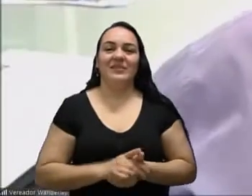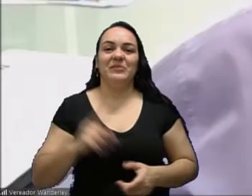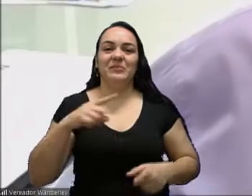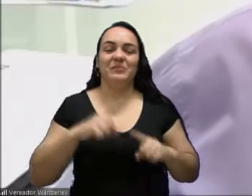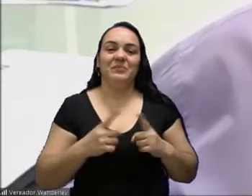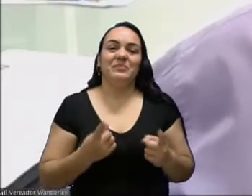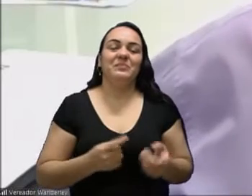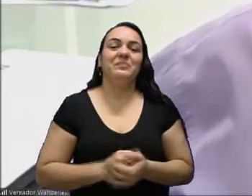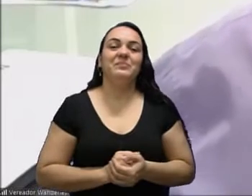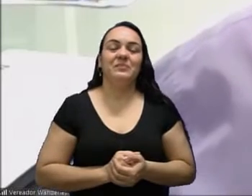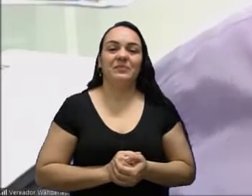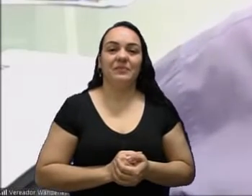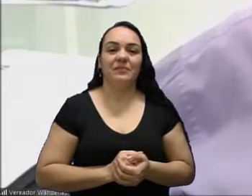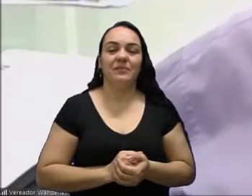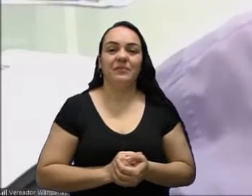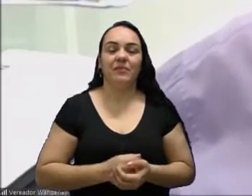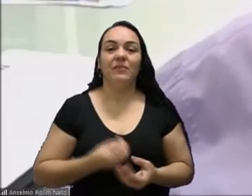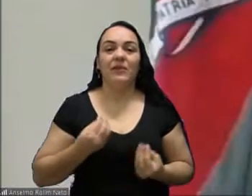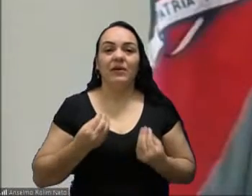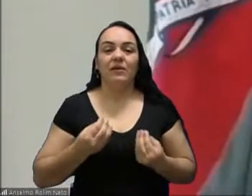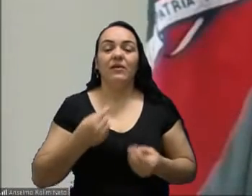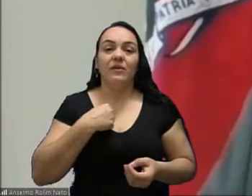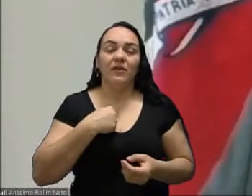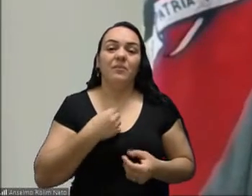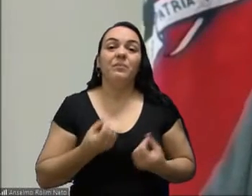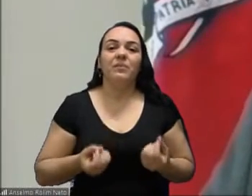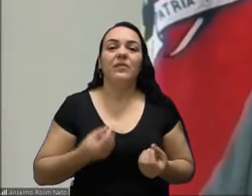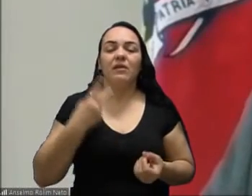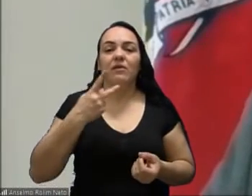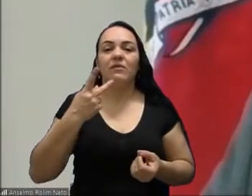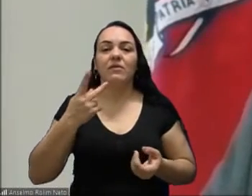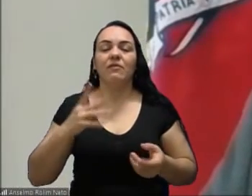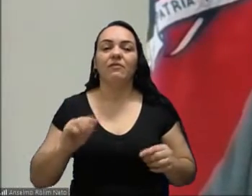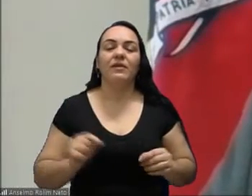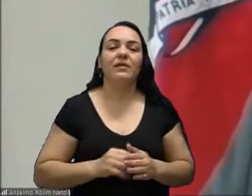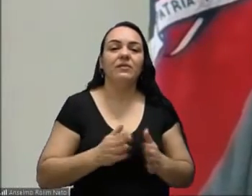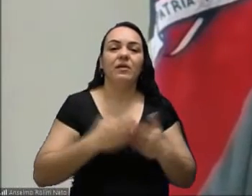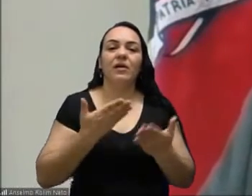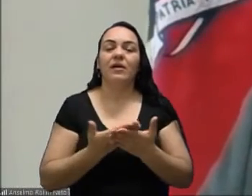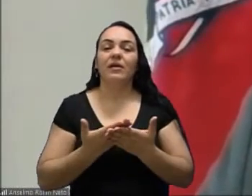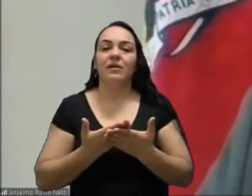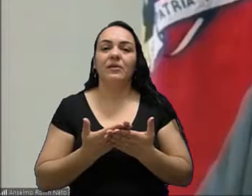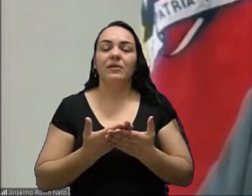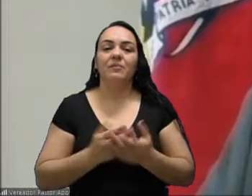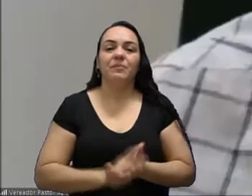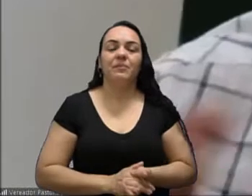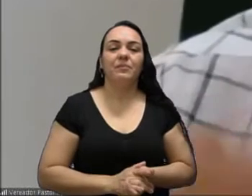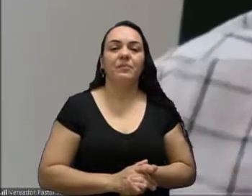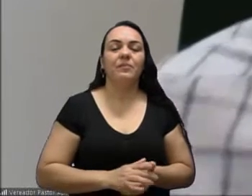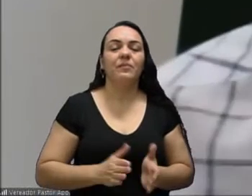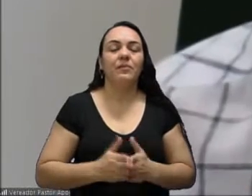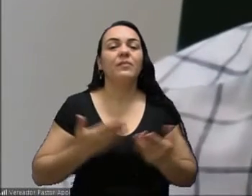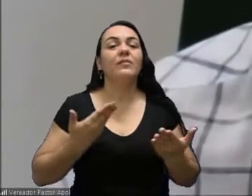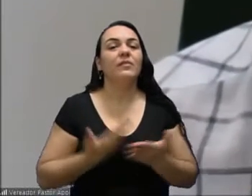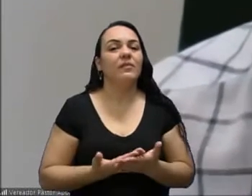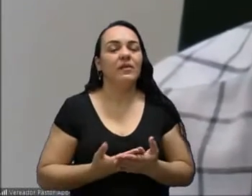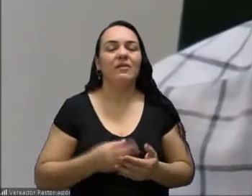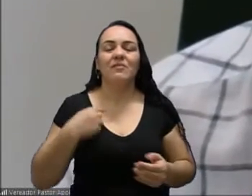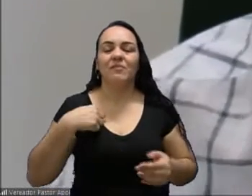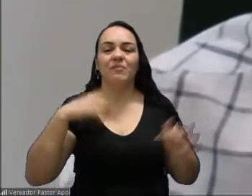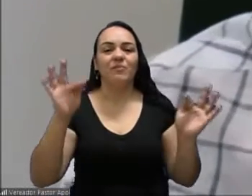Não, mas é... Eu fico... Eu fico... Quero falar no requerimento. Eu fico muito feliz.